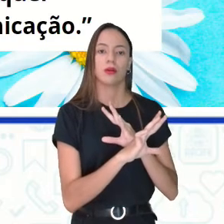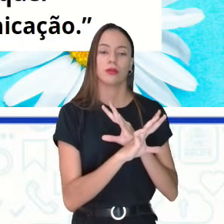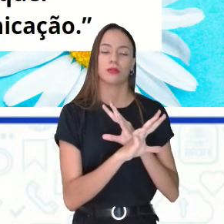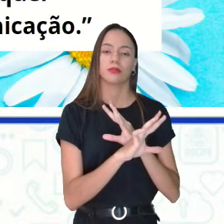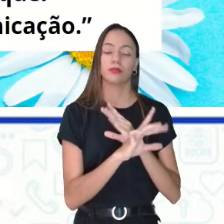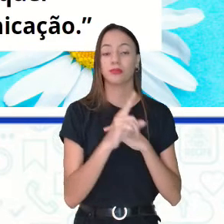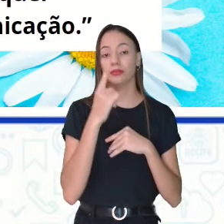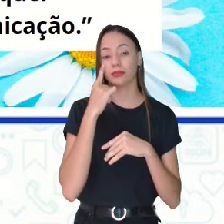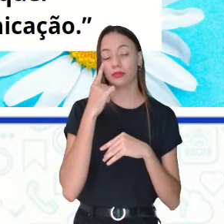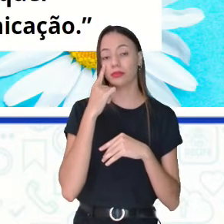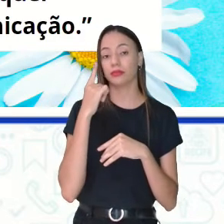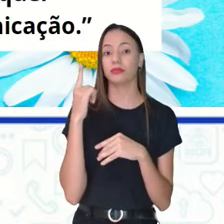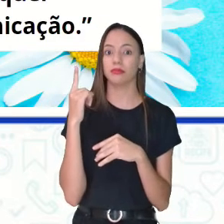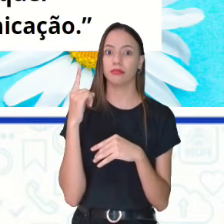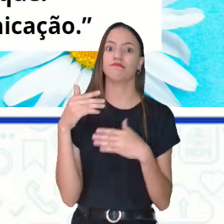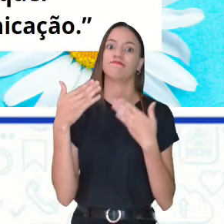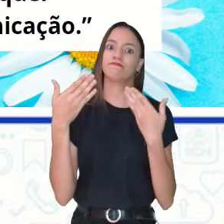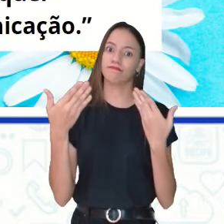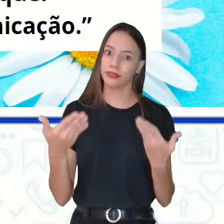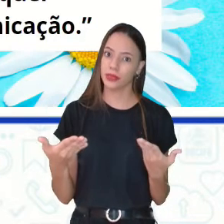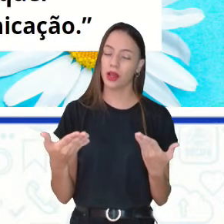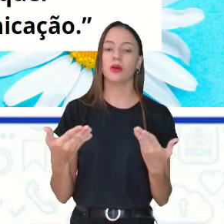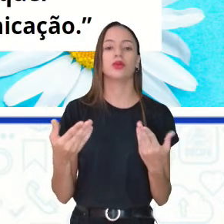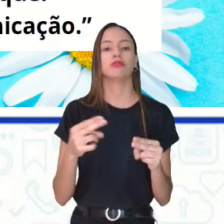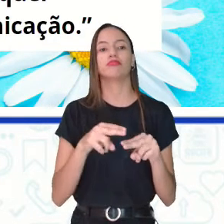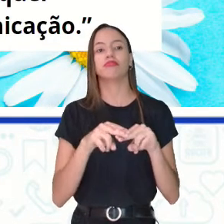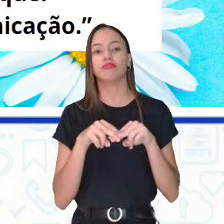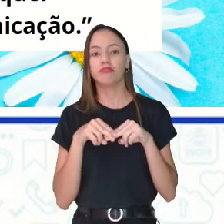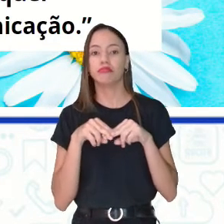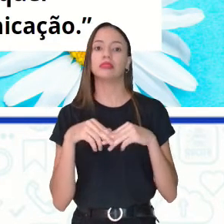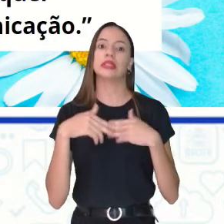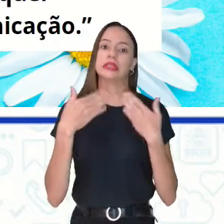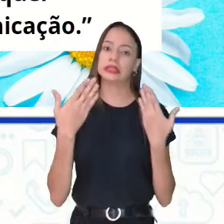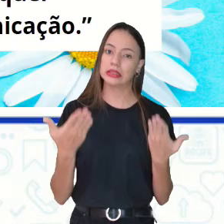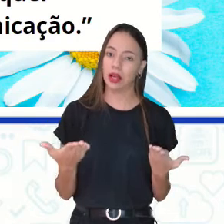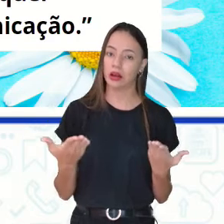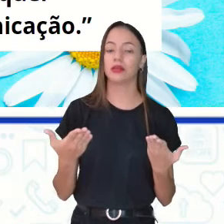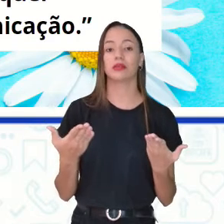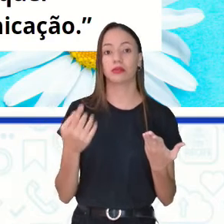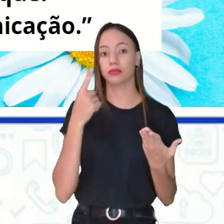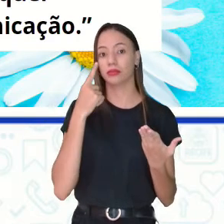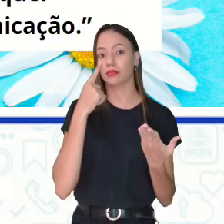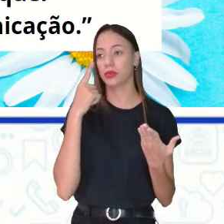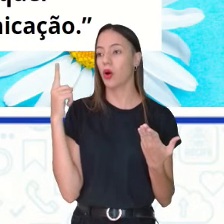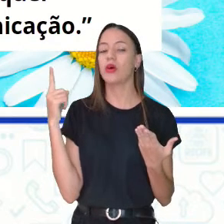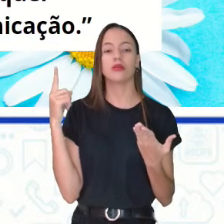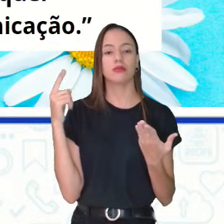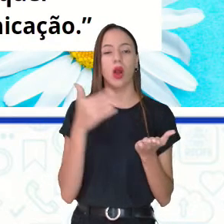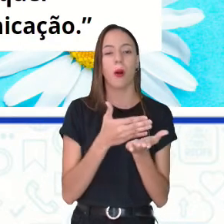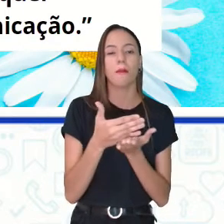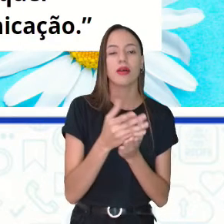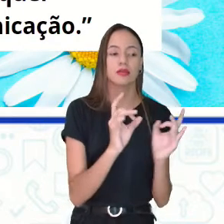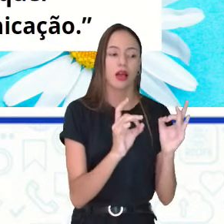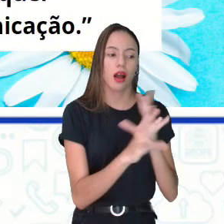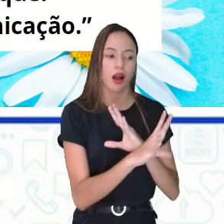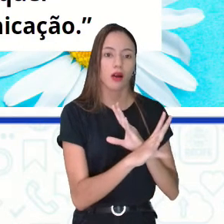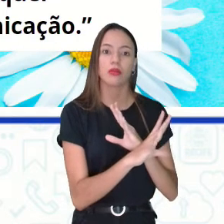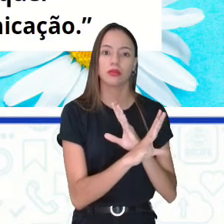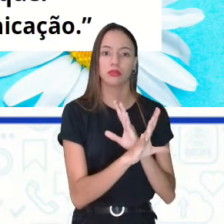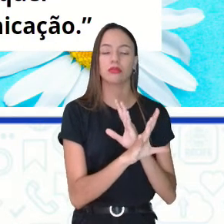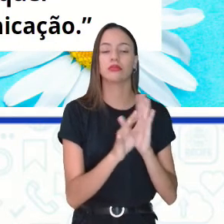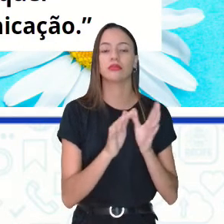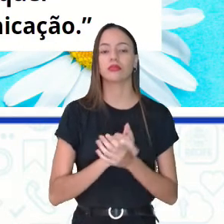aqui, logo, por seguinte, por isso, então, não é? Ideias conclusivas, conectivos